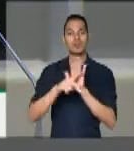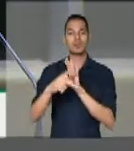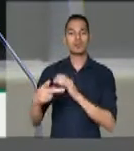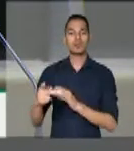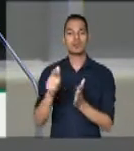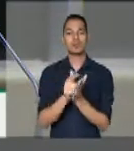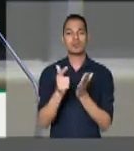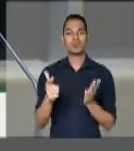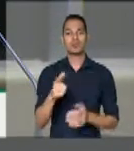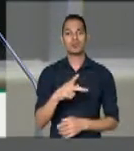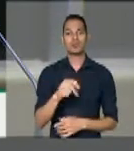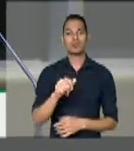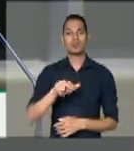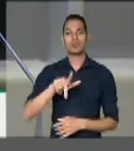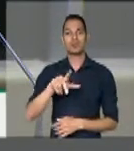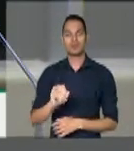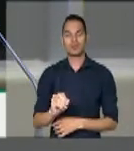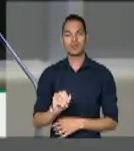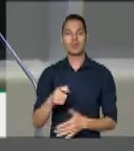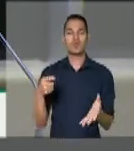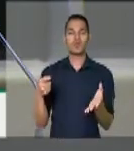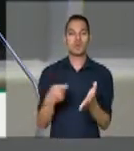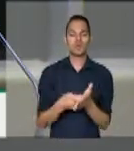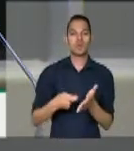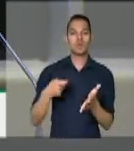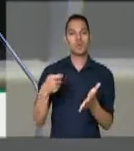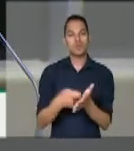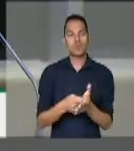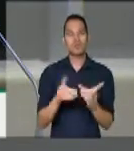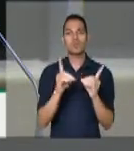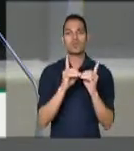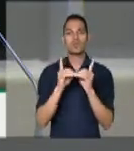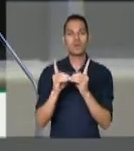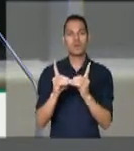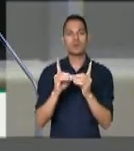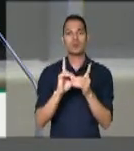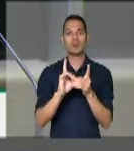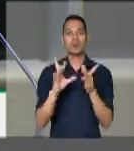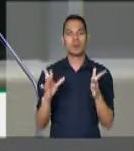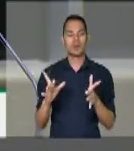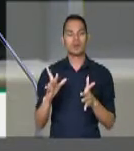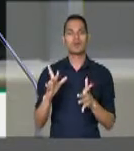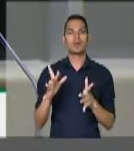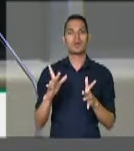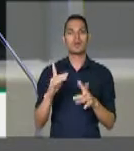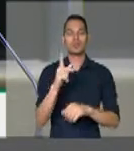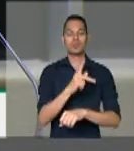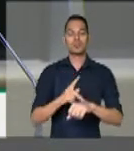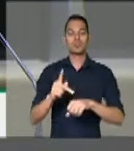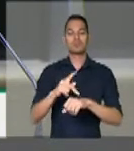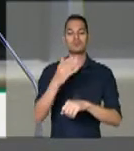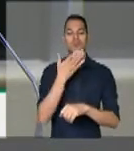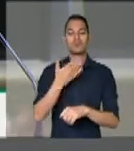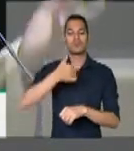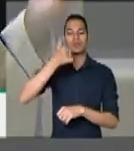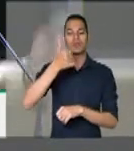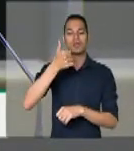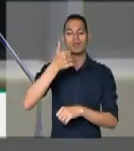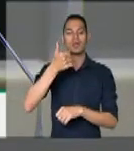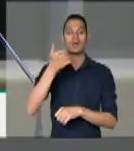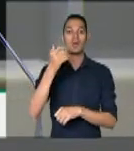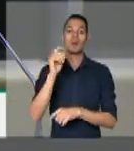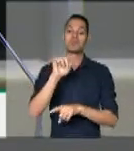Henrique Amorim, pela luta pela democracia, por um país melhor. Quem sabe nós